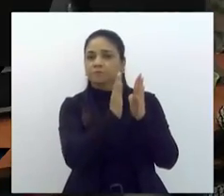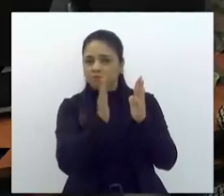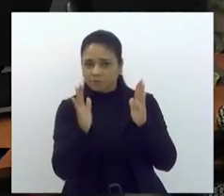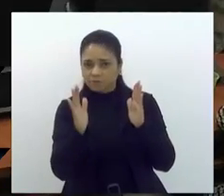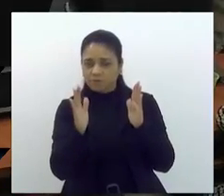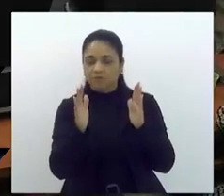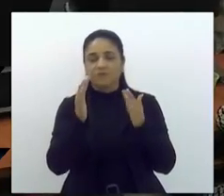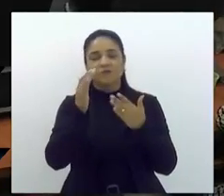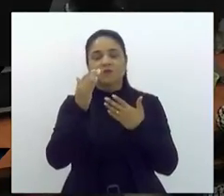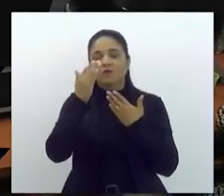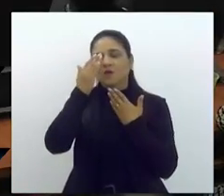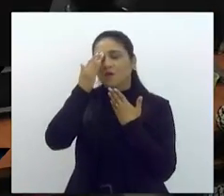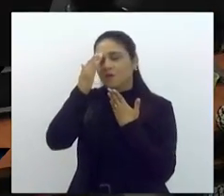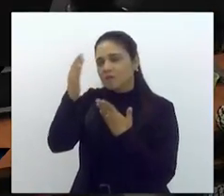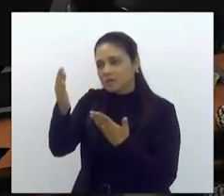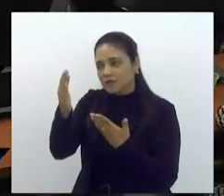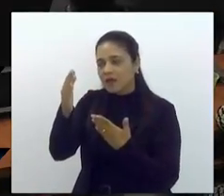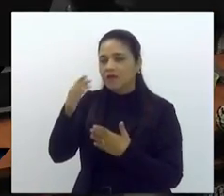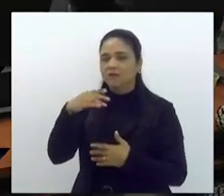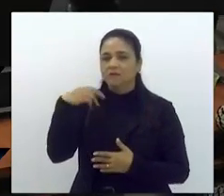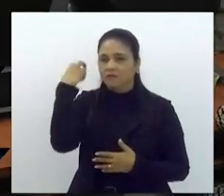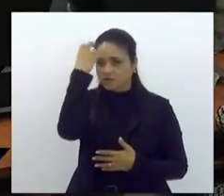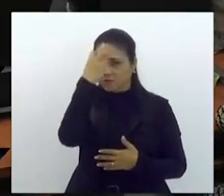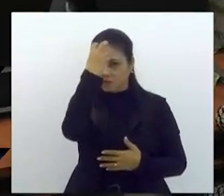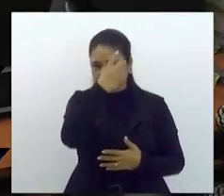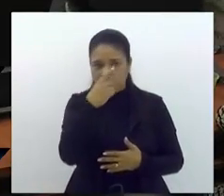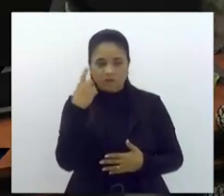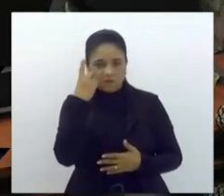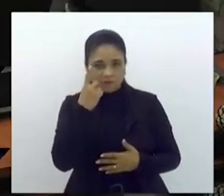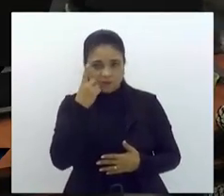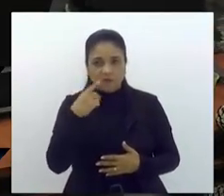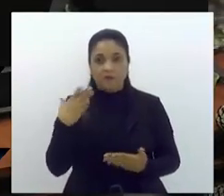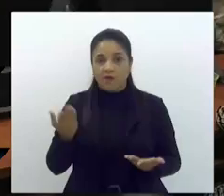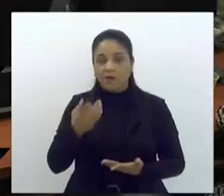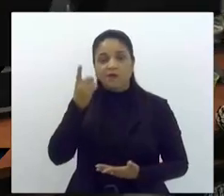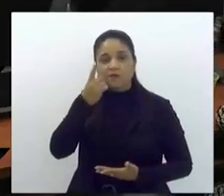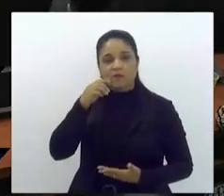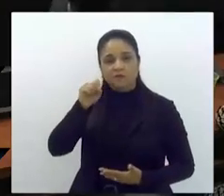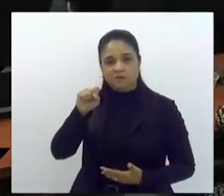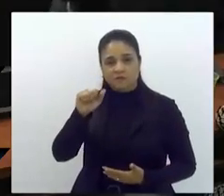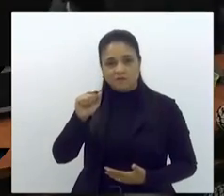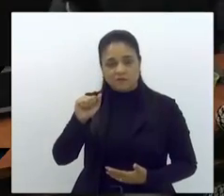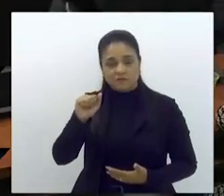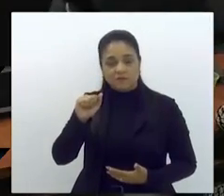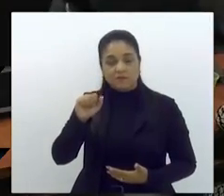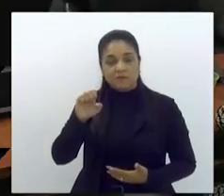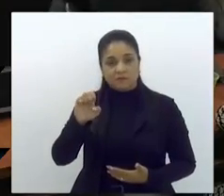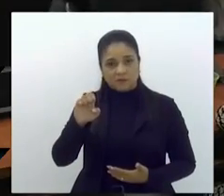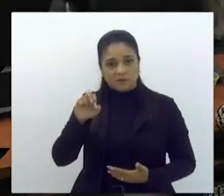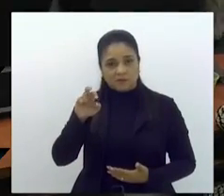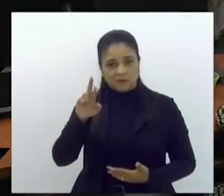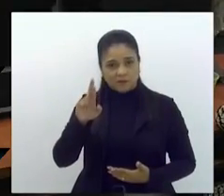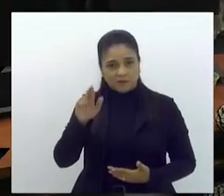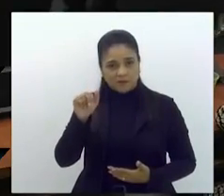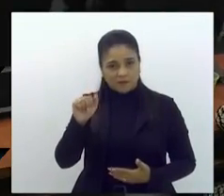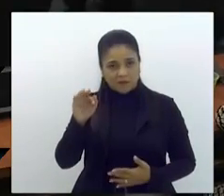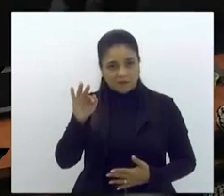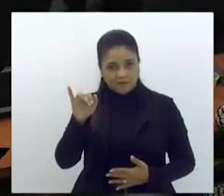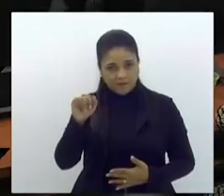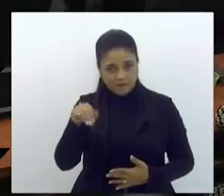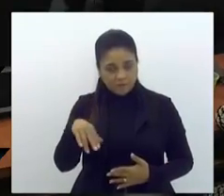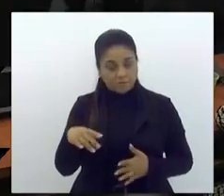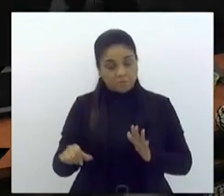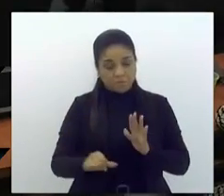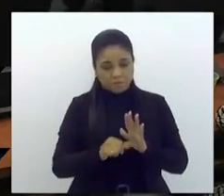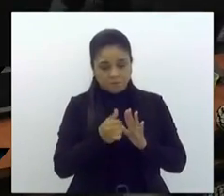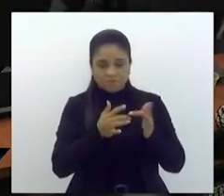Obrigado deputada Verônica Deputado Flávio Serafim por favor senhor presidente eu quero em primeiro lugar me solidarizar